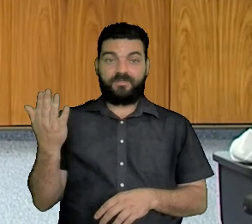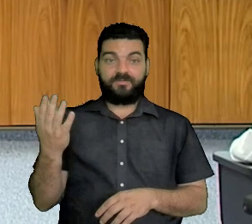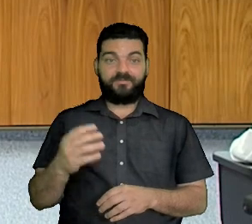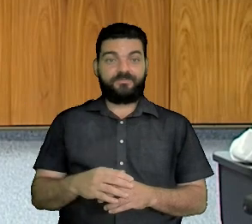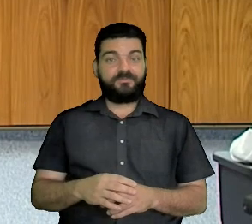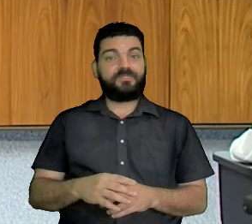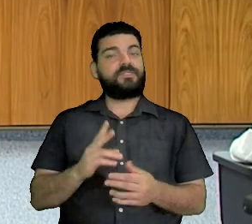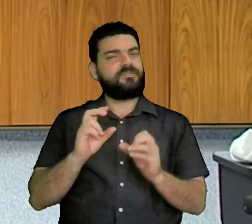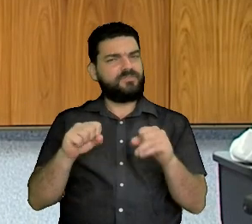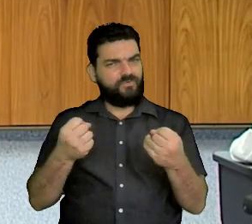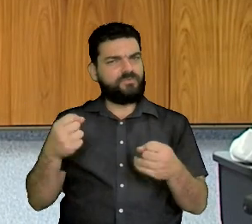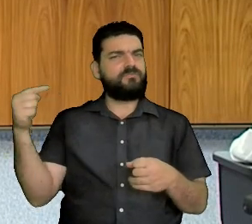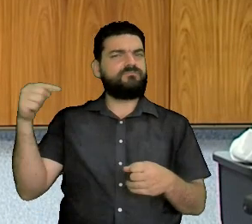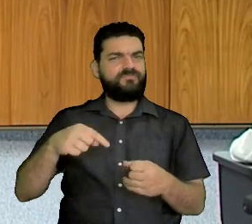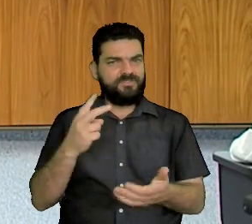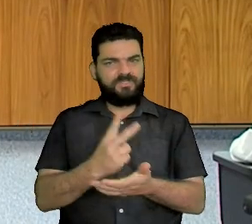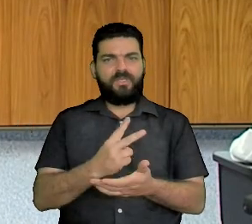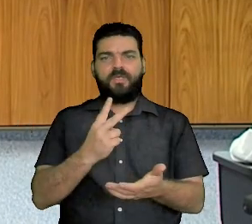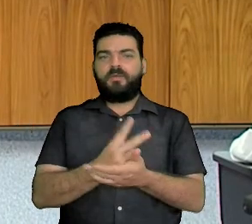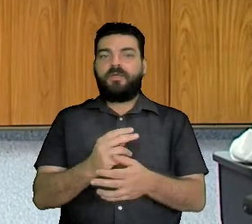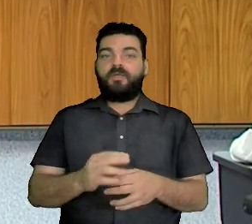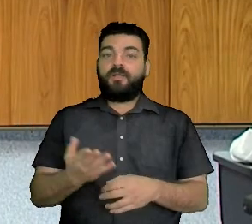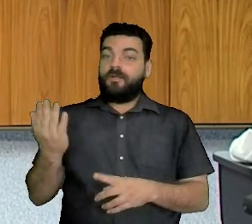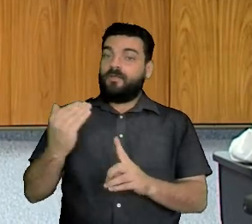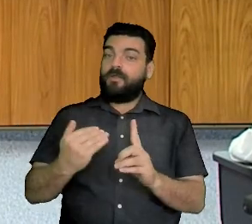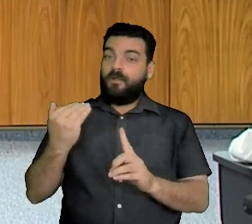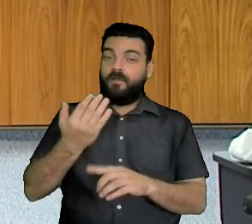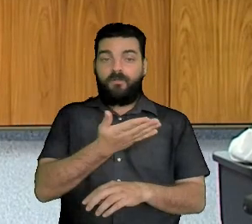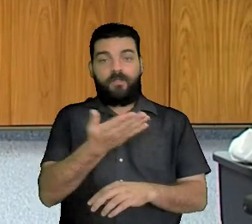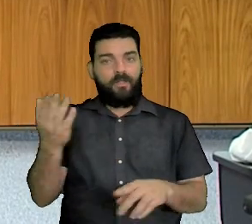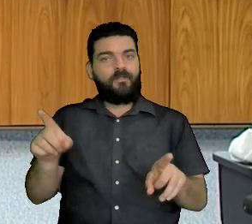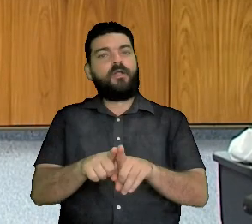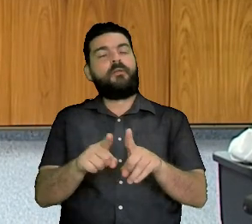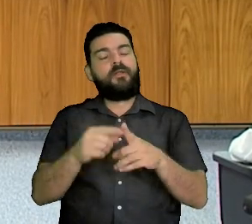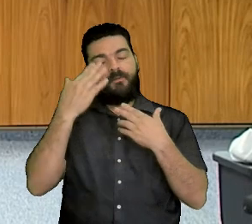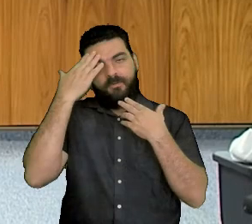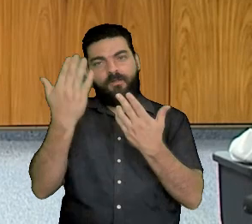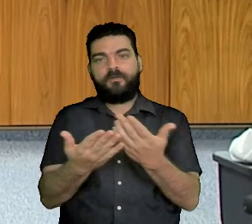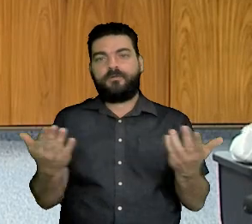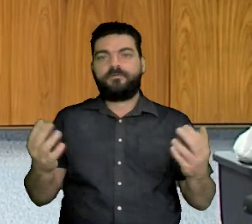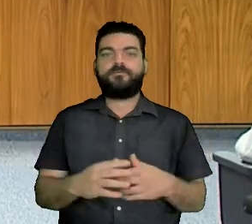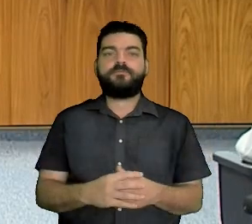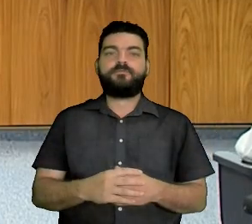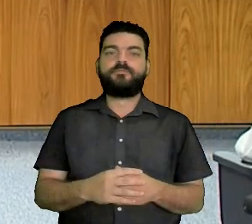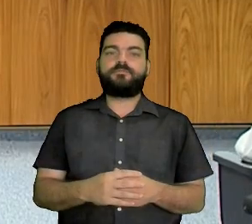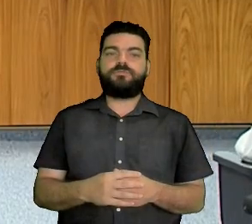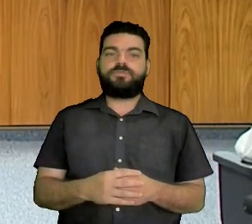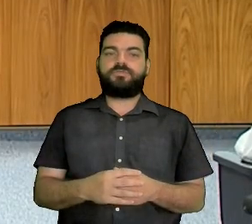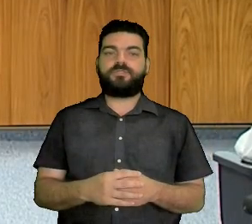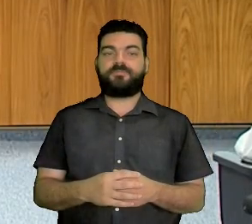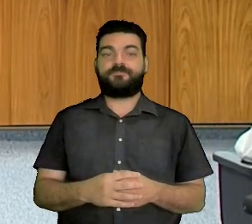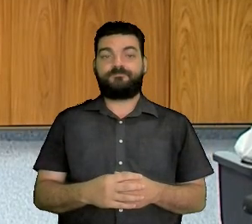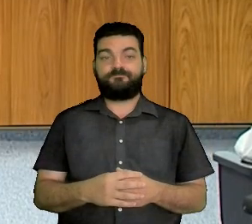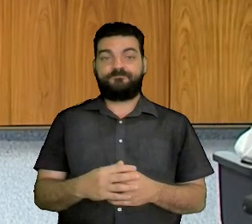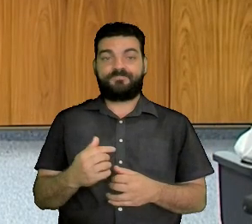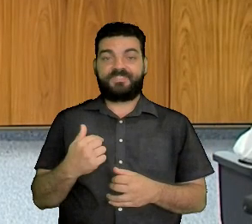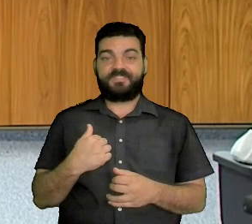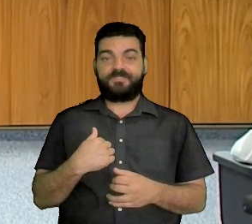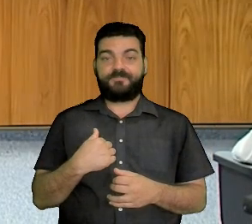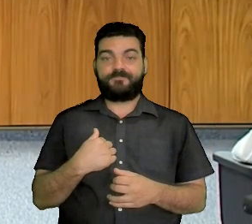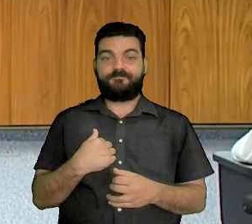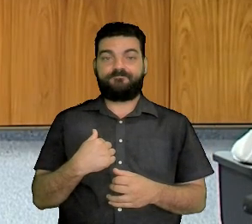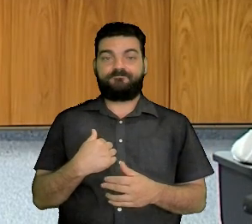sempre nos prestigiando aqui, desembargadora também do nosso tribunal. Eu vou, então, assim, passar